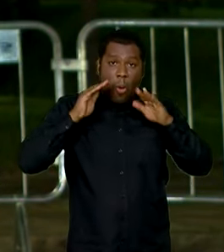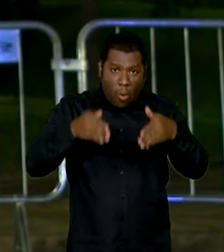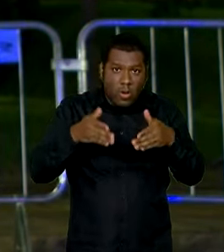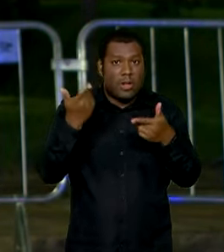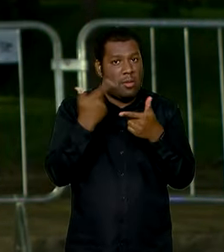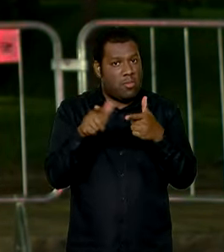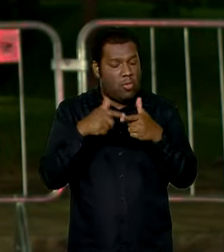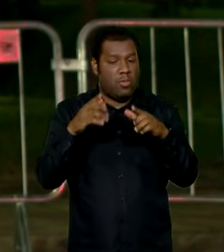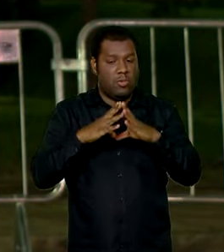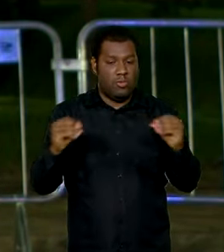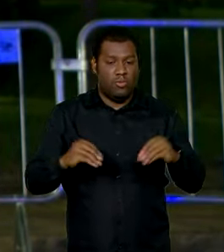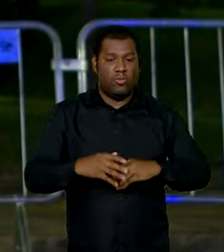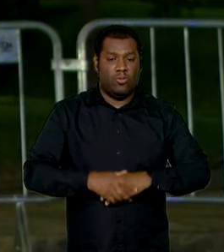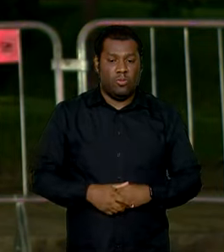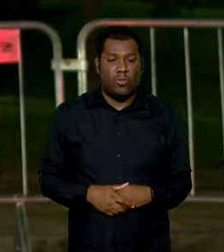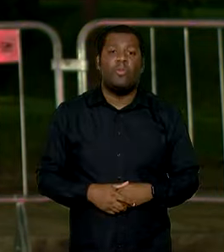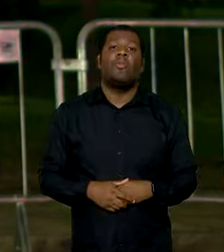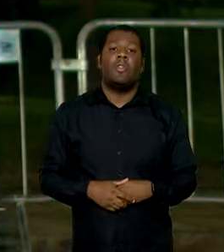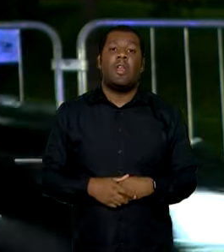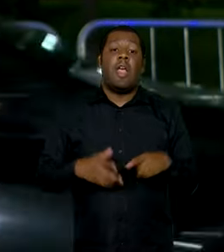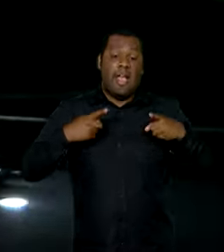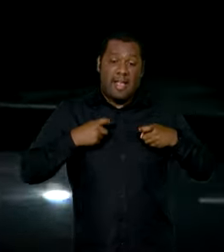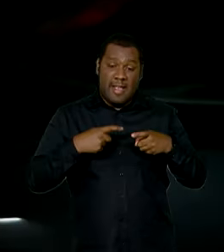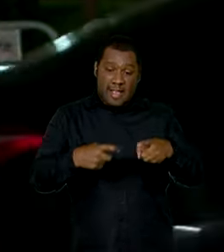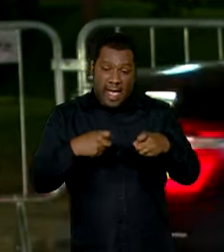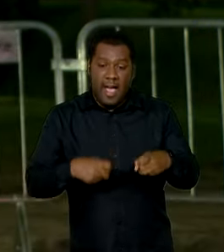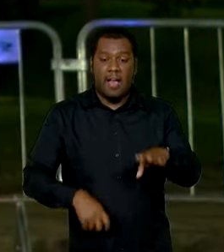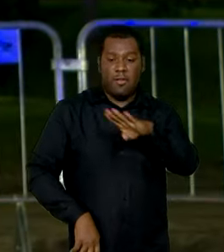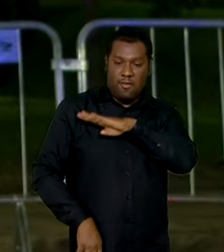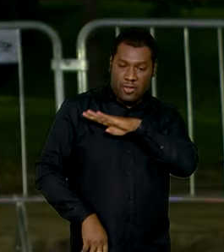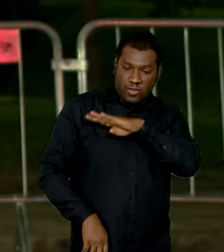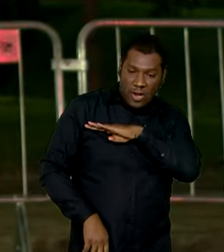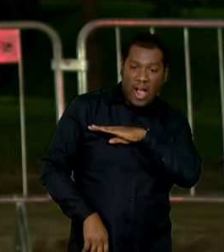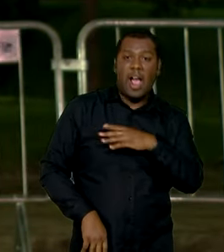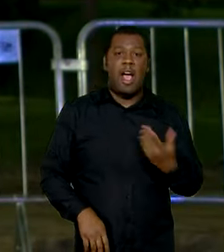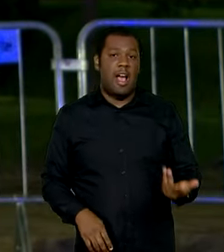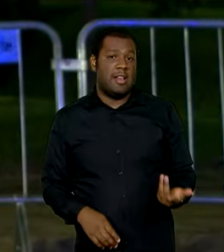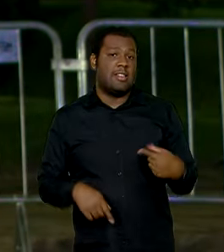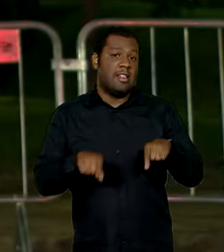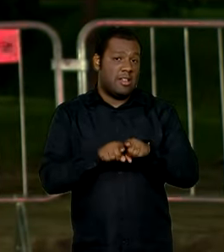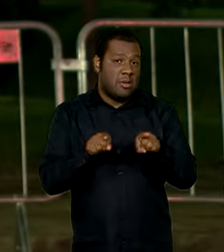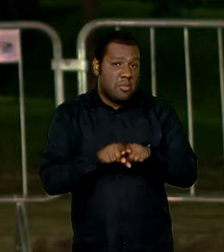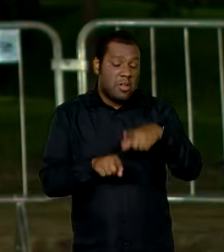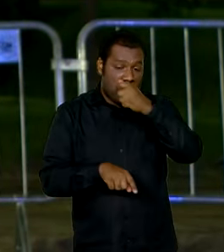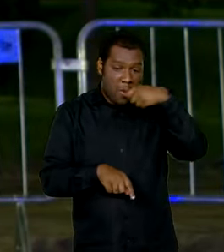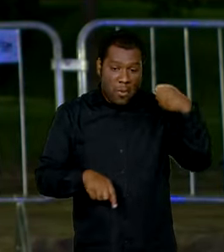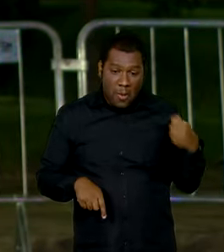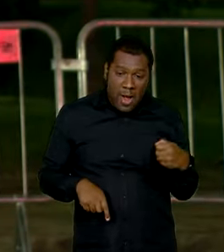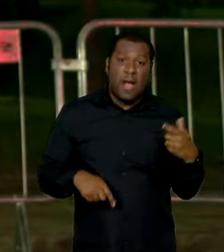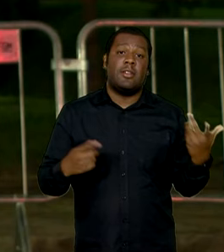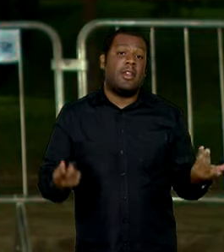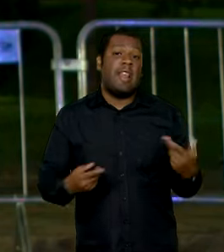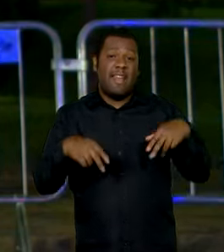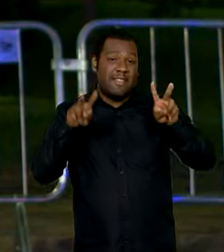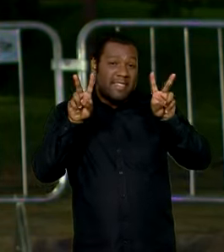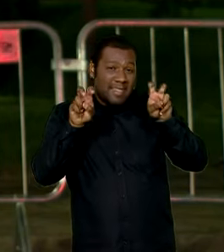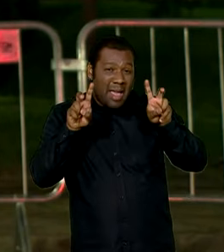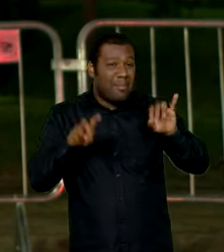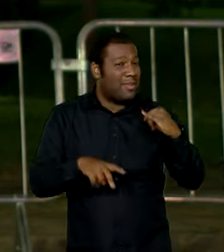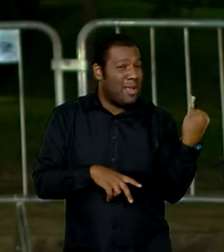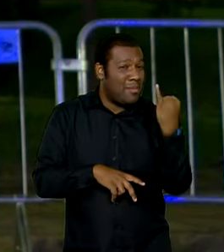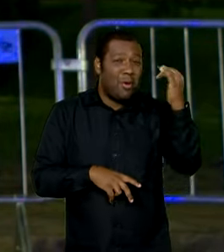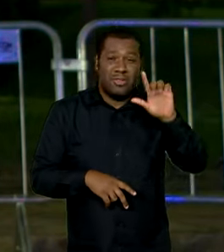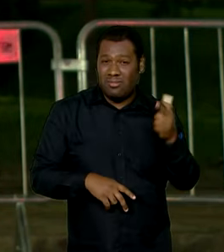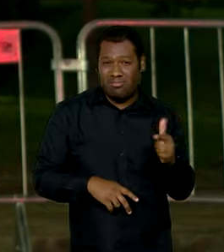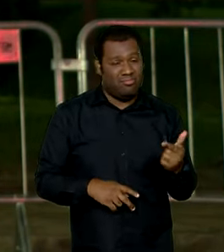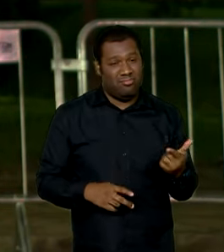Sobre os conflitos, como em Gaza e na Ucrânia, não houve grandes avanços. Mas Haddad disse que essa pauta já não